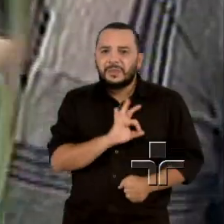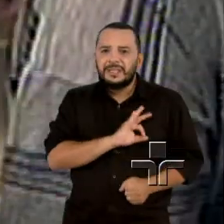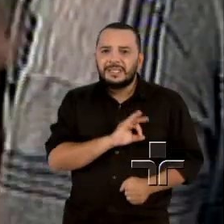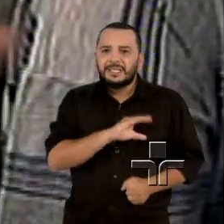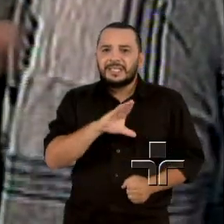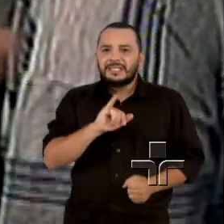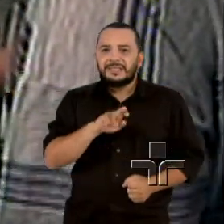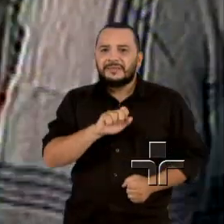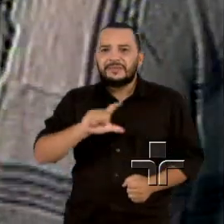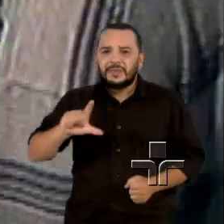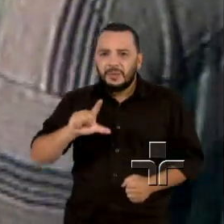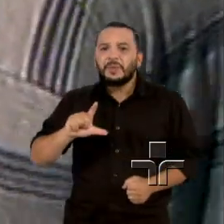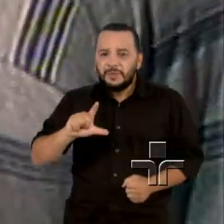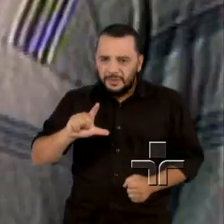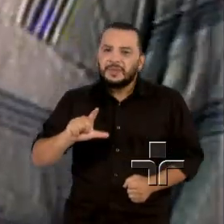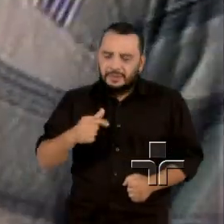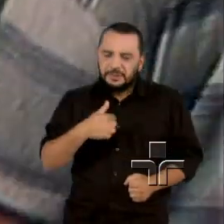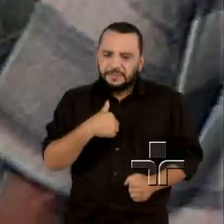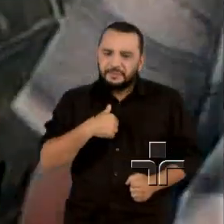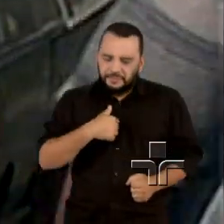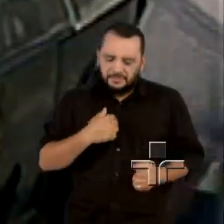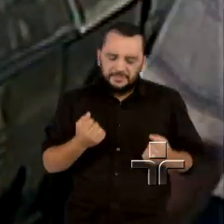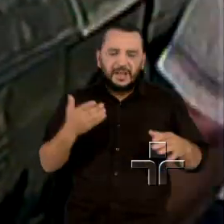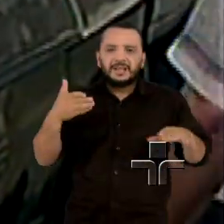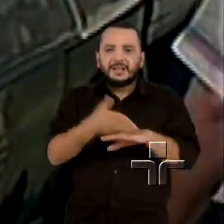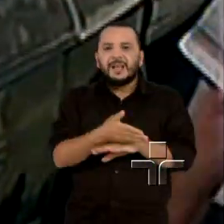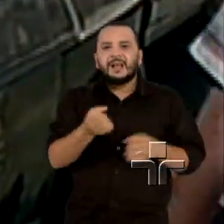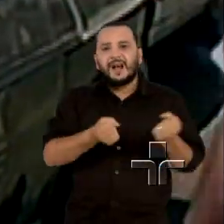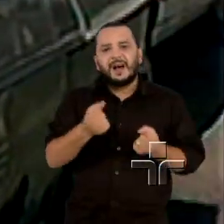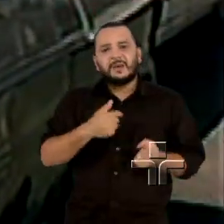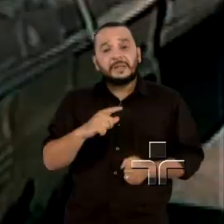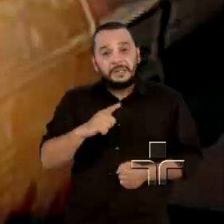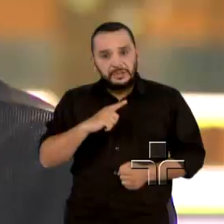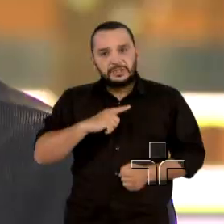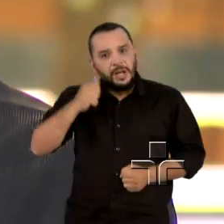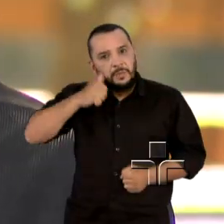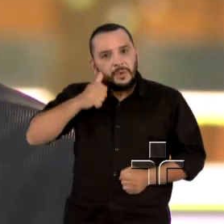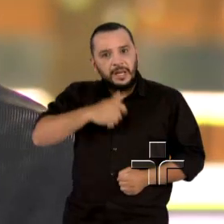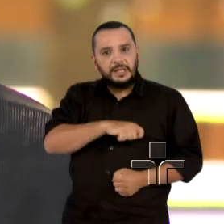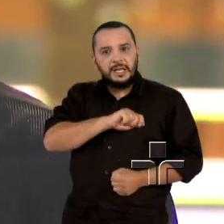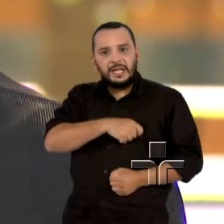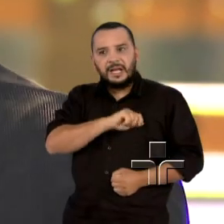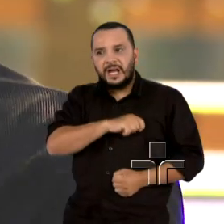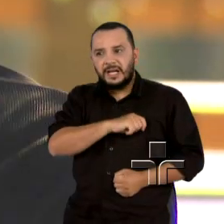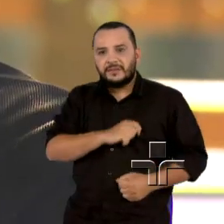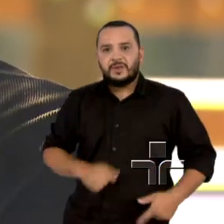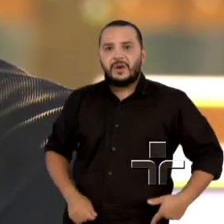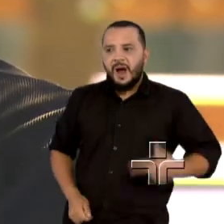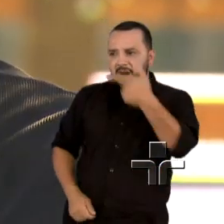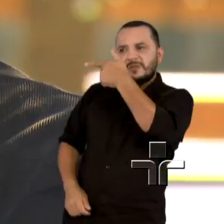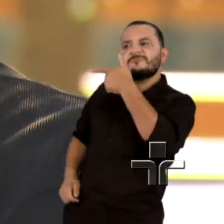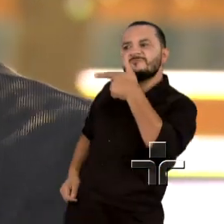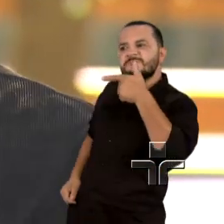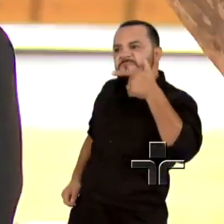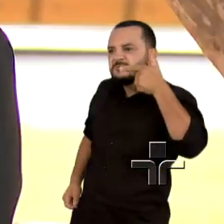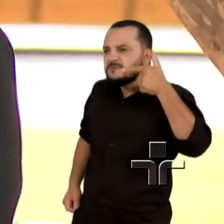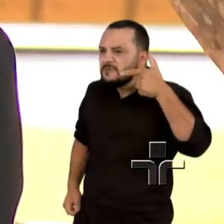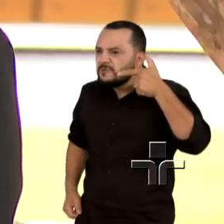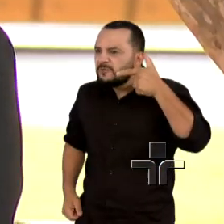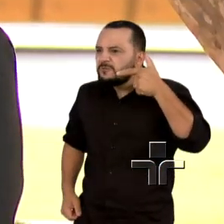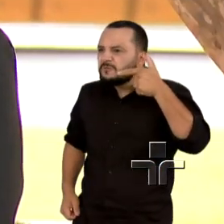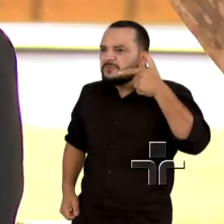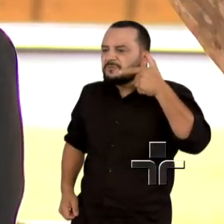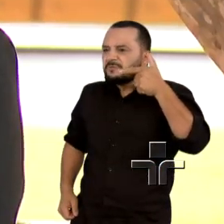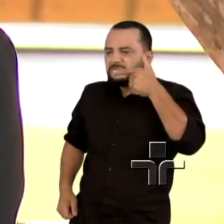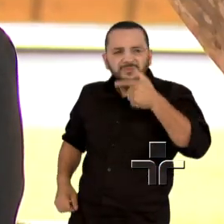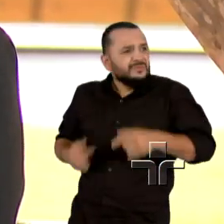Civil, era da Polícia Civil. Aí lá dentro tinha uma delegada. Ela simplesmente pegou uma arma, apontou na minha cabeça. Não sei